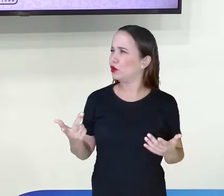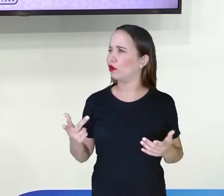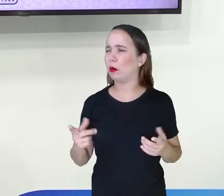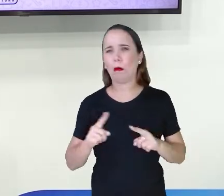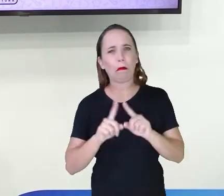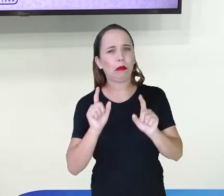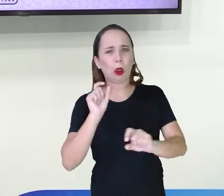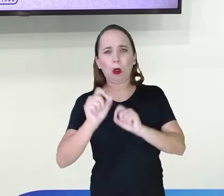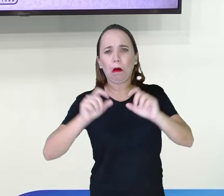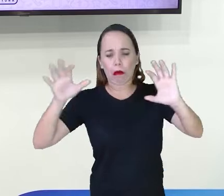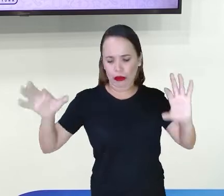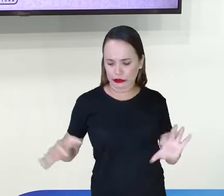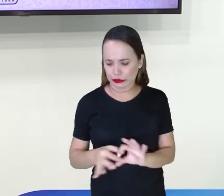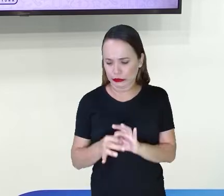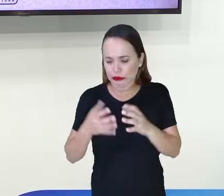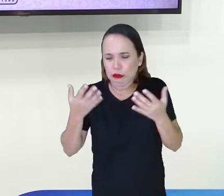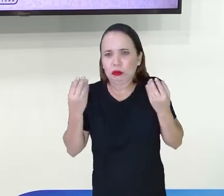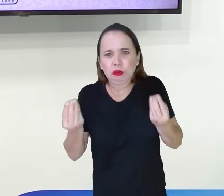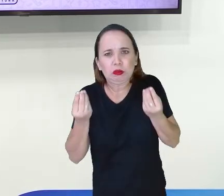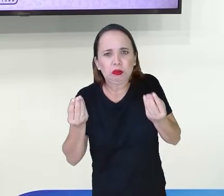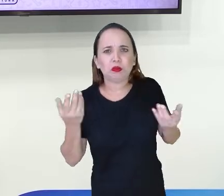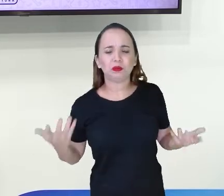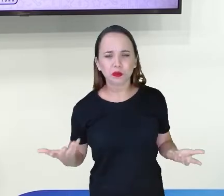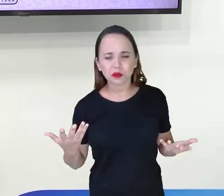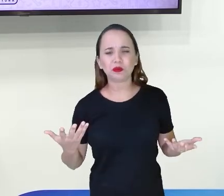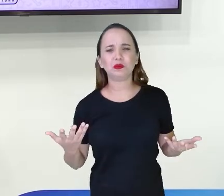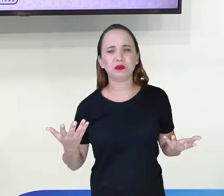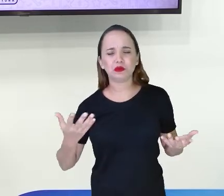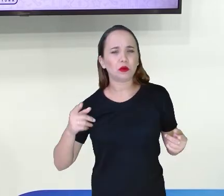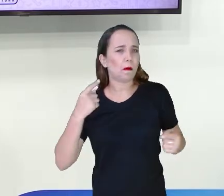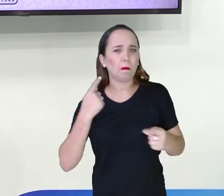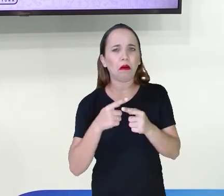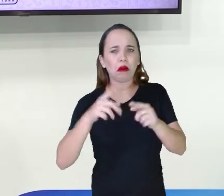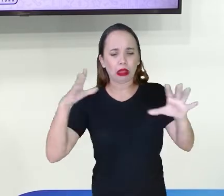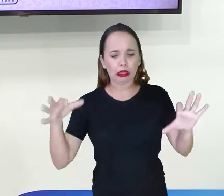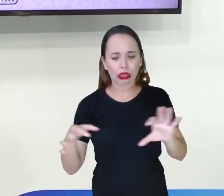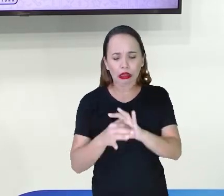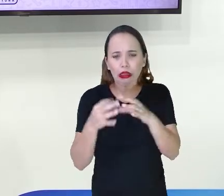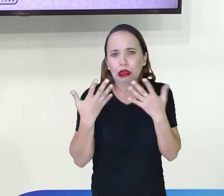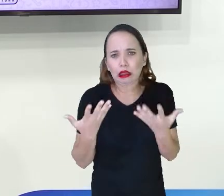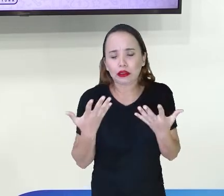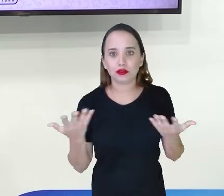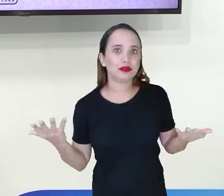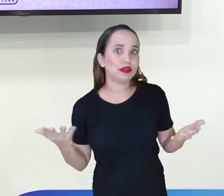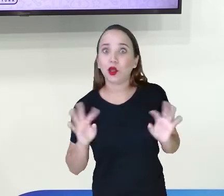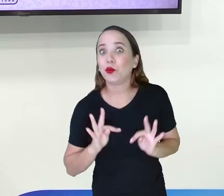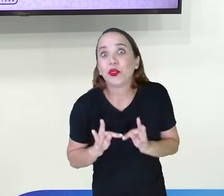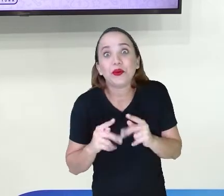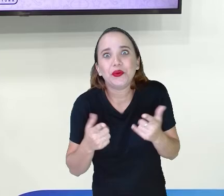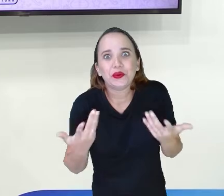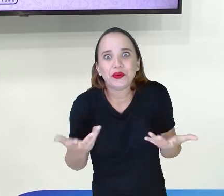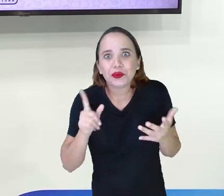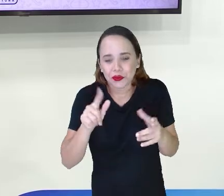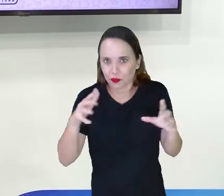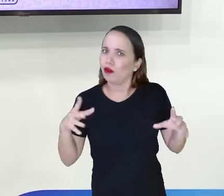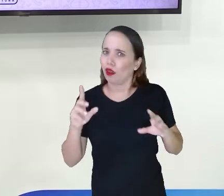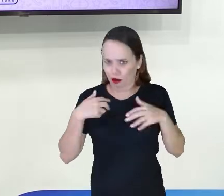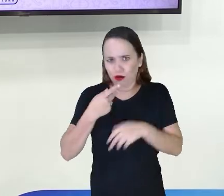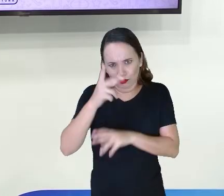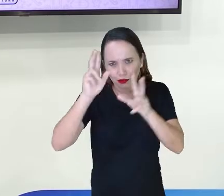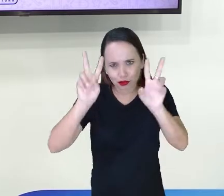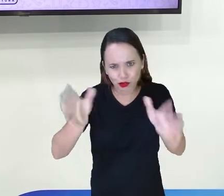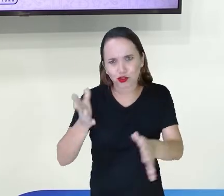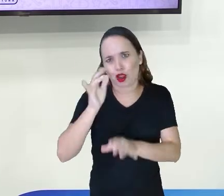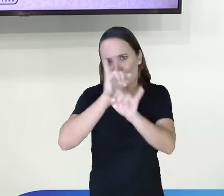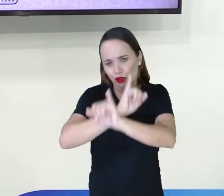é que tem a ver as pirâmides do Egito com a nossa aula de matemática? tudo a ver, minha gente. Eu não disse que a aula ia ser